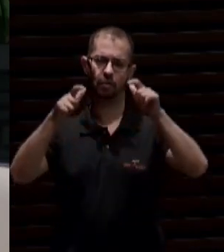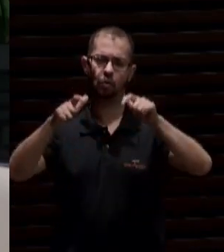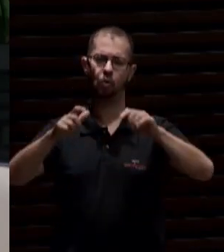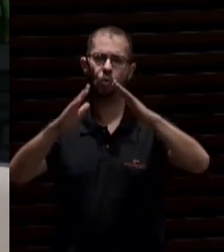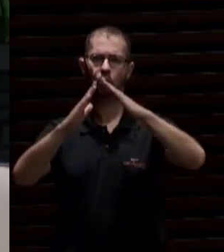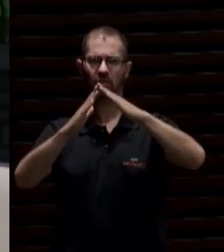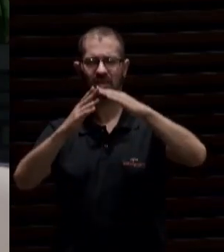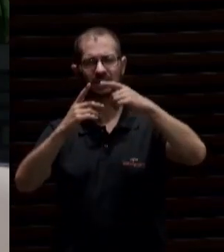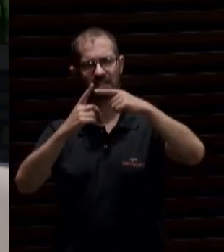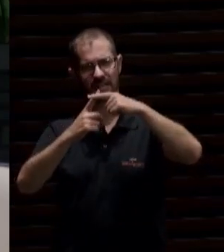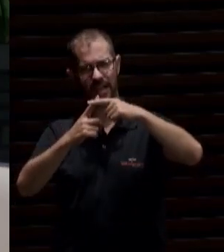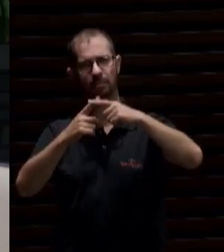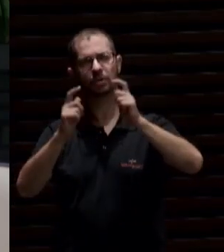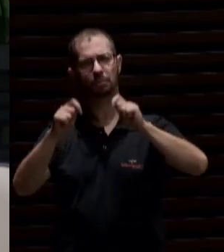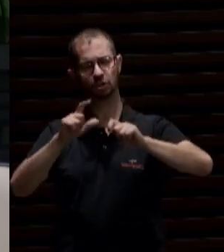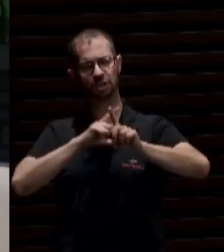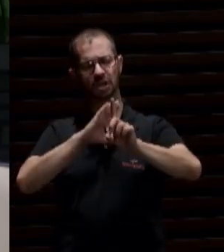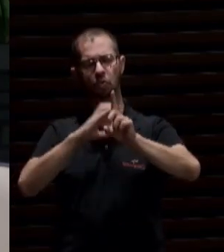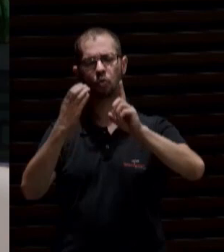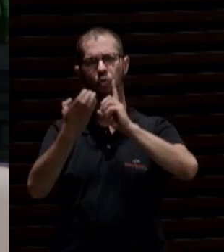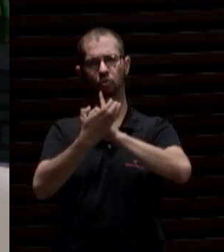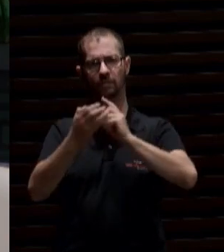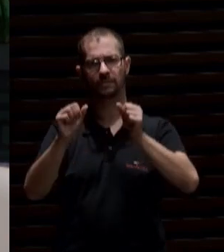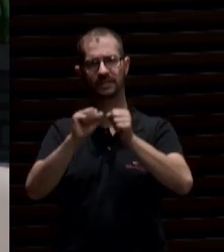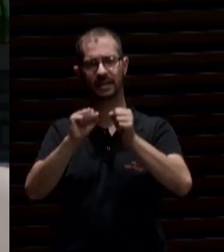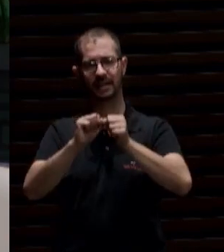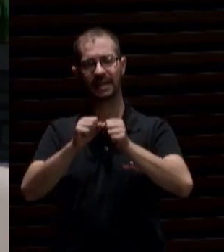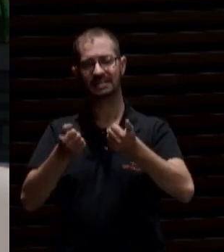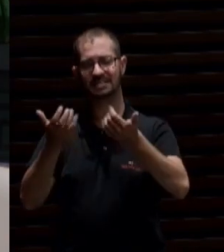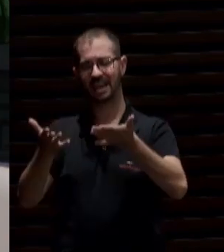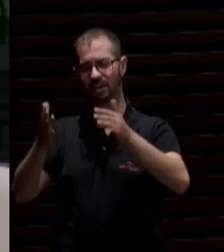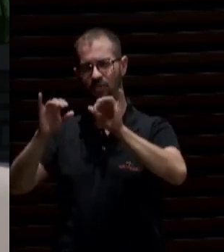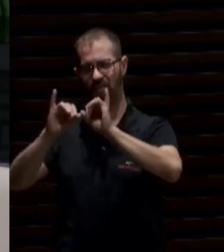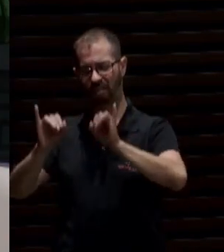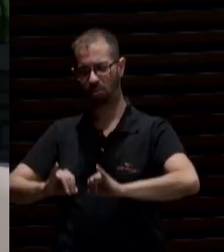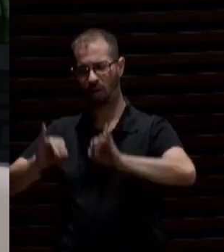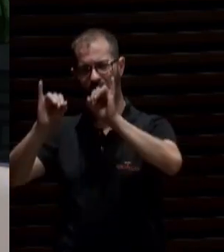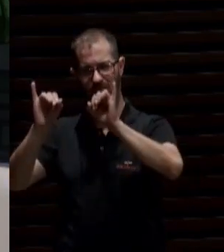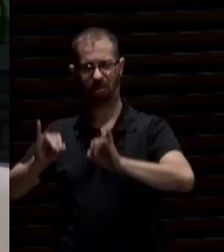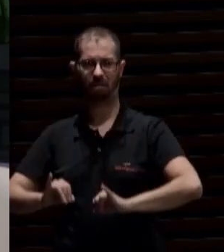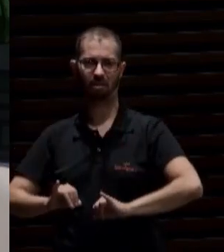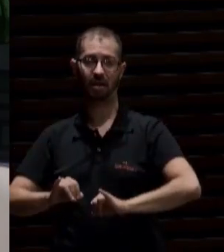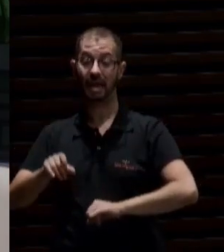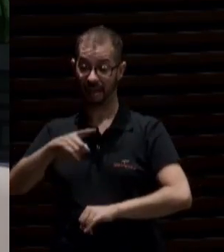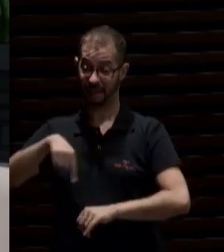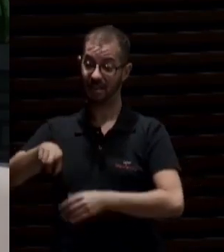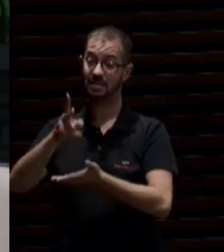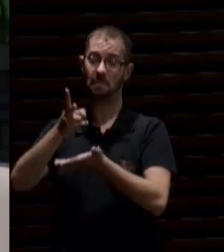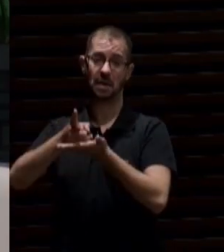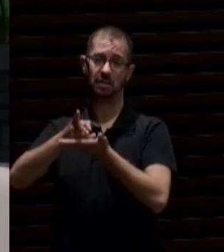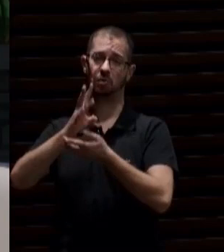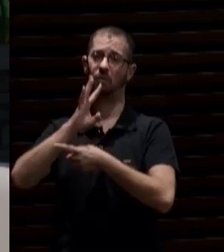ser realizado, eles que se deram idolatria. Eles que, mesmo conhecendo o próprio Senhor, como o